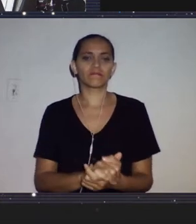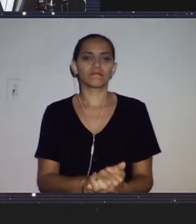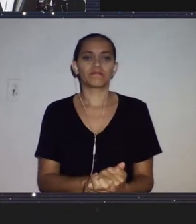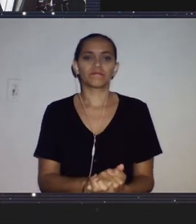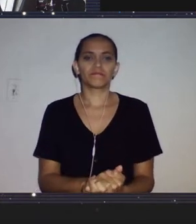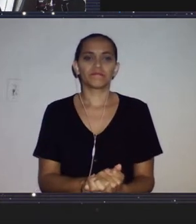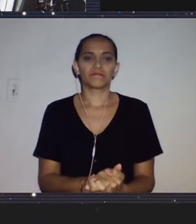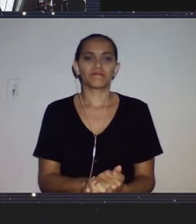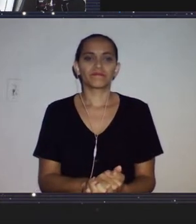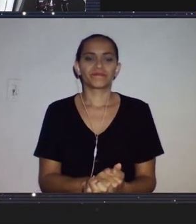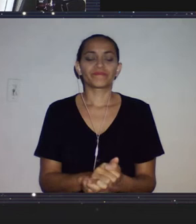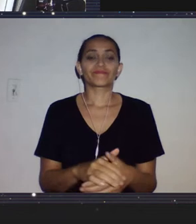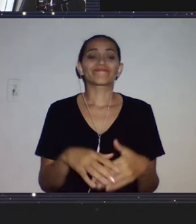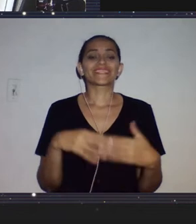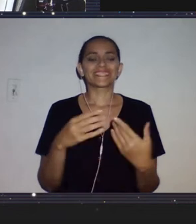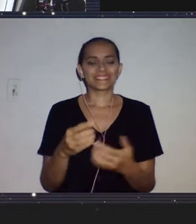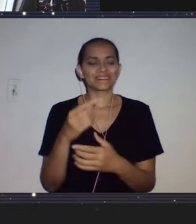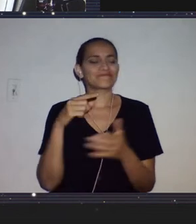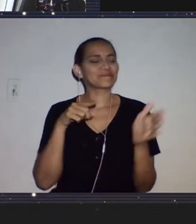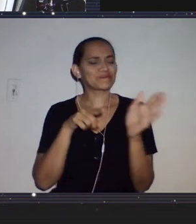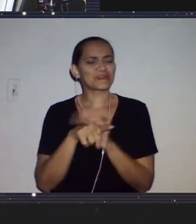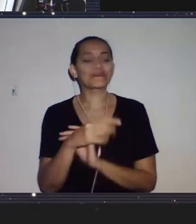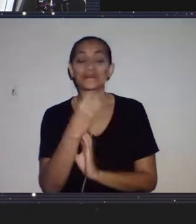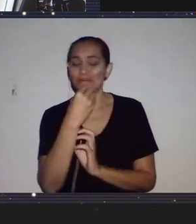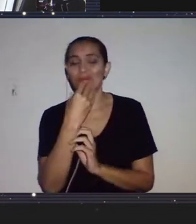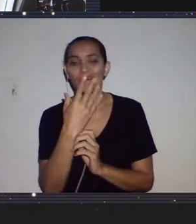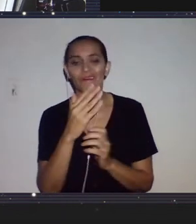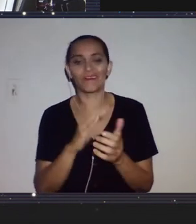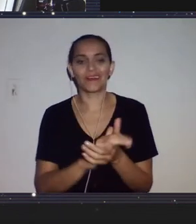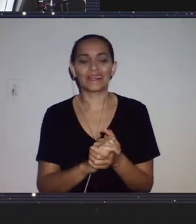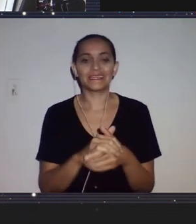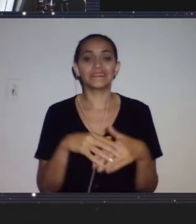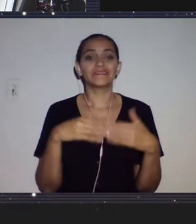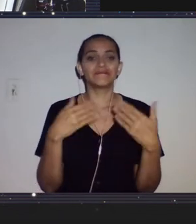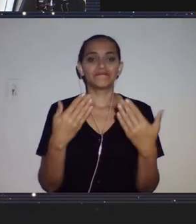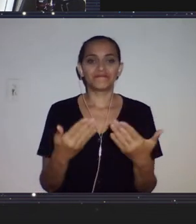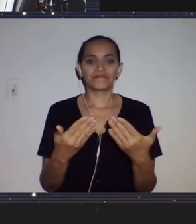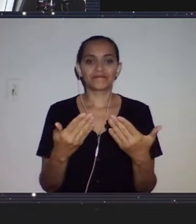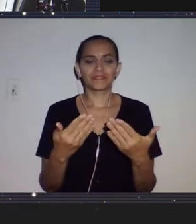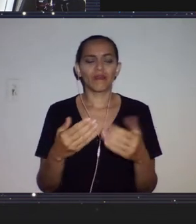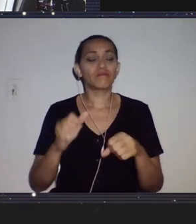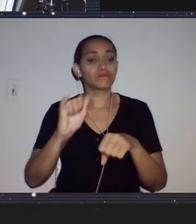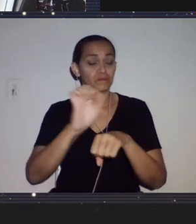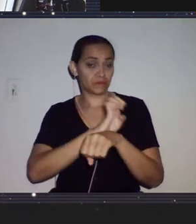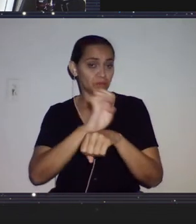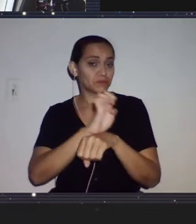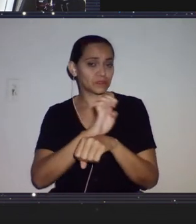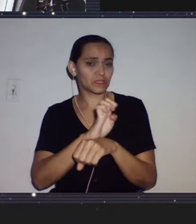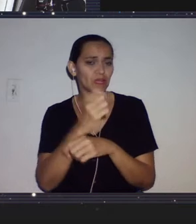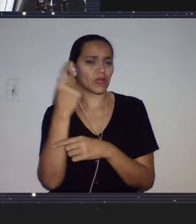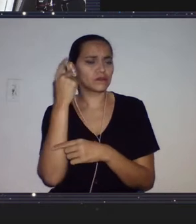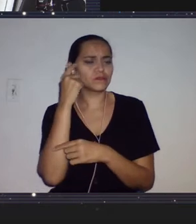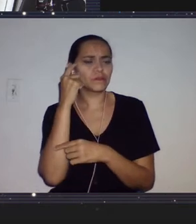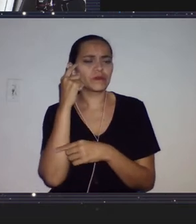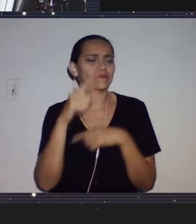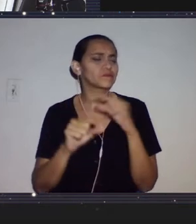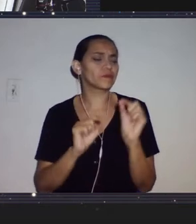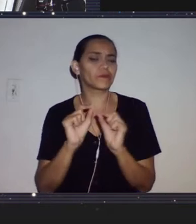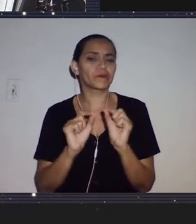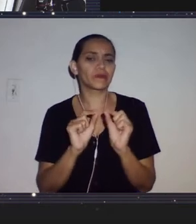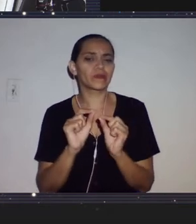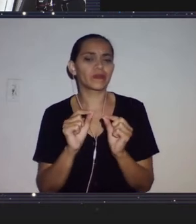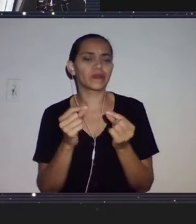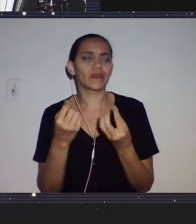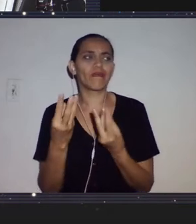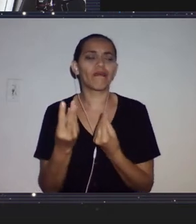Obrigada pela pergunta, Luísa. Então, para os estágios, eu acho que